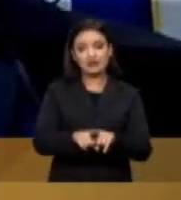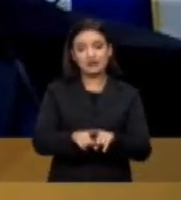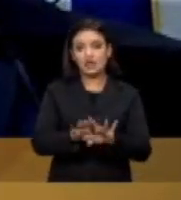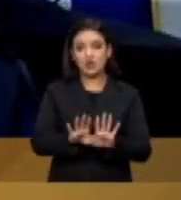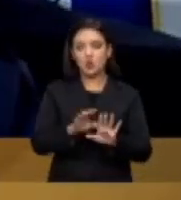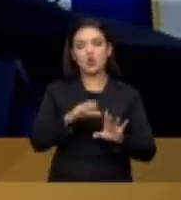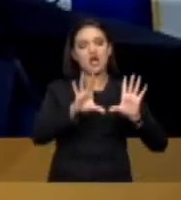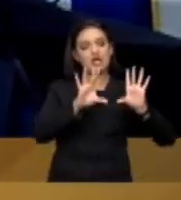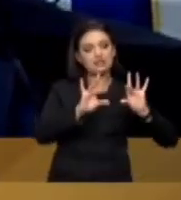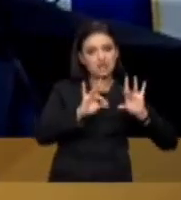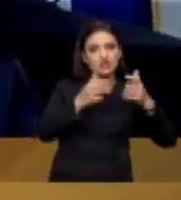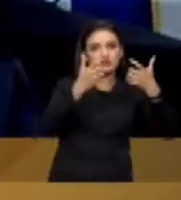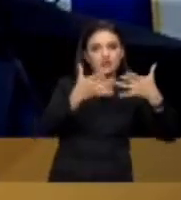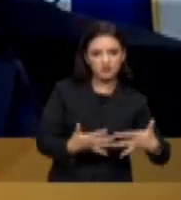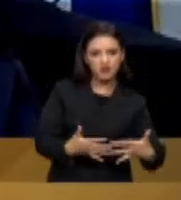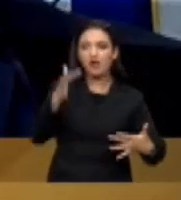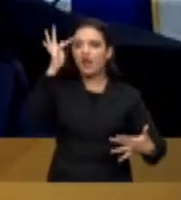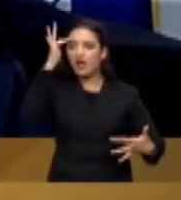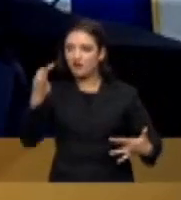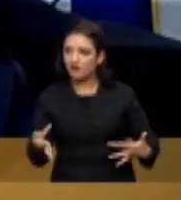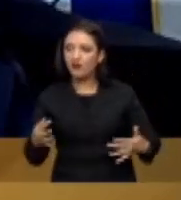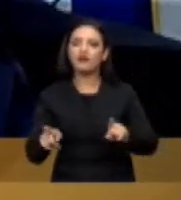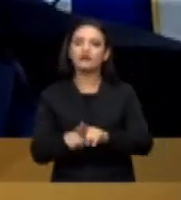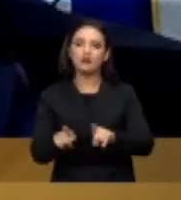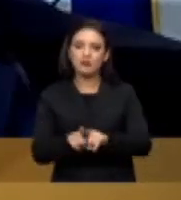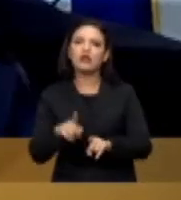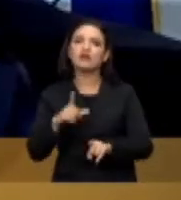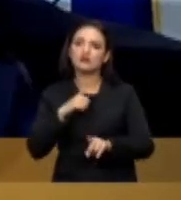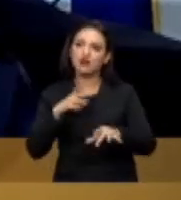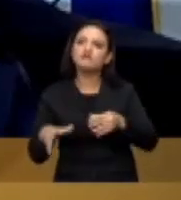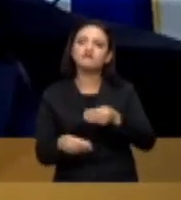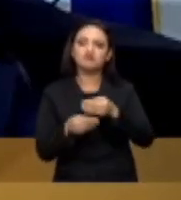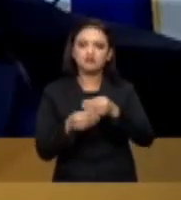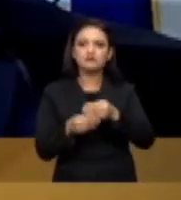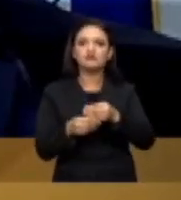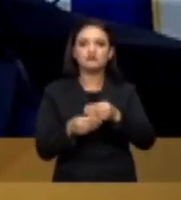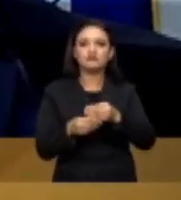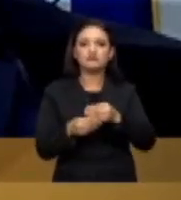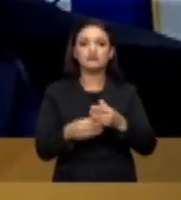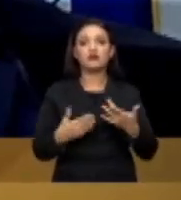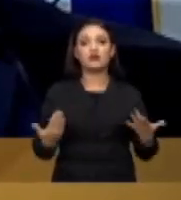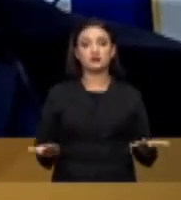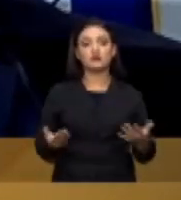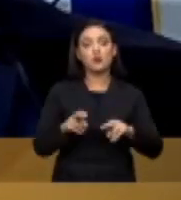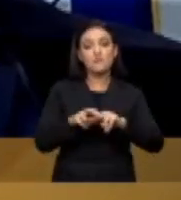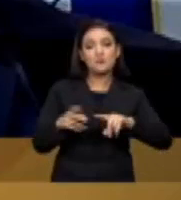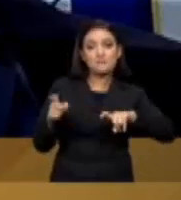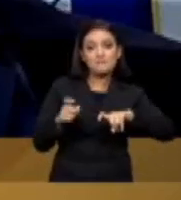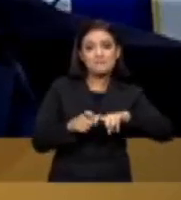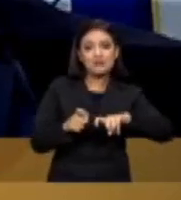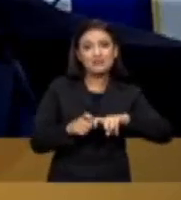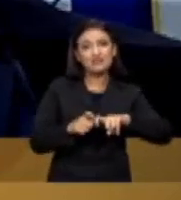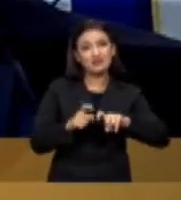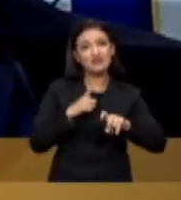onde a ciência explica, a fé também traz o seu contributo. Não é à toa que a medicina está cheia de